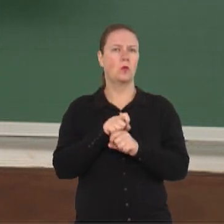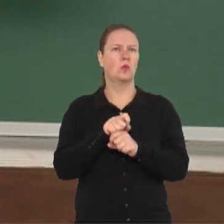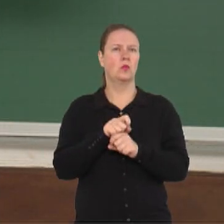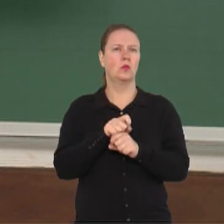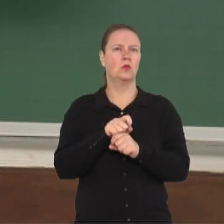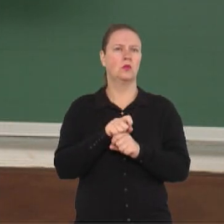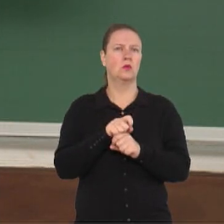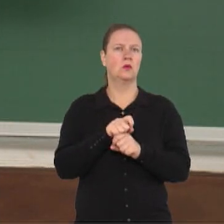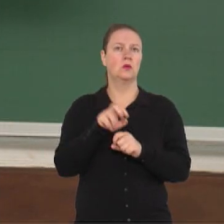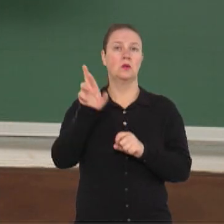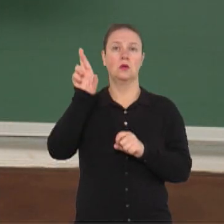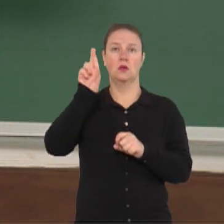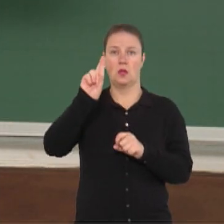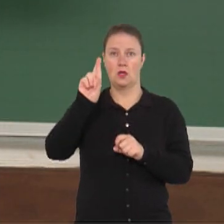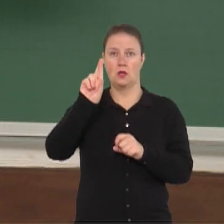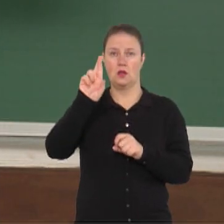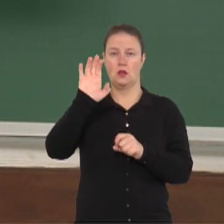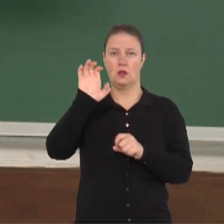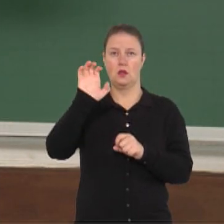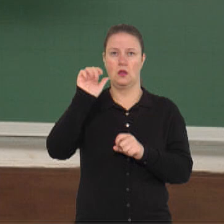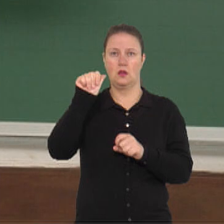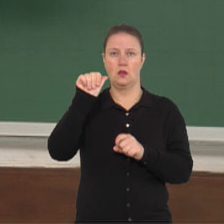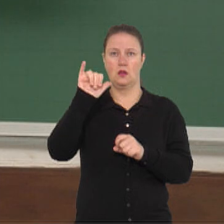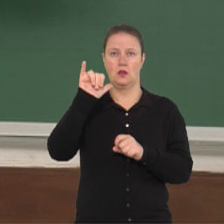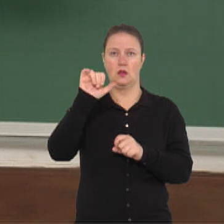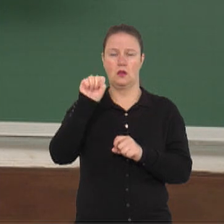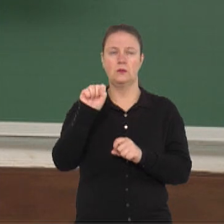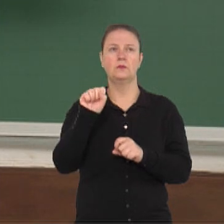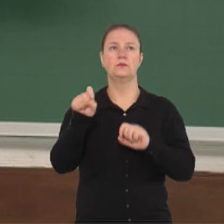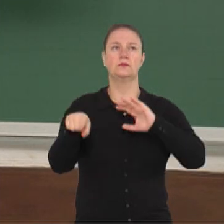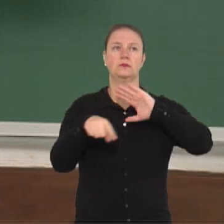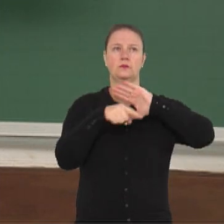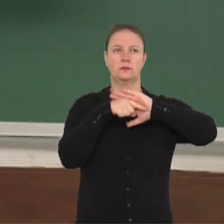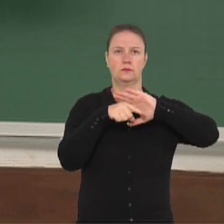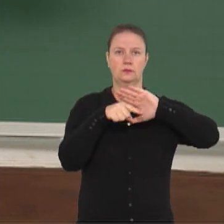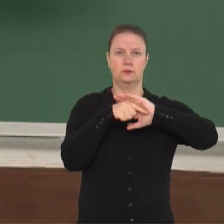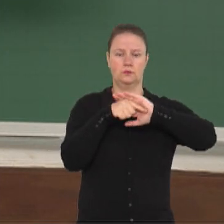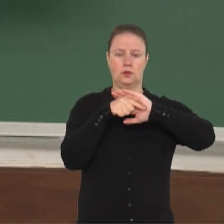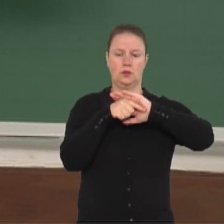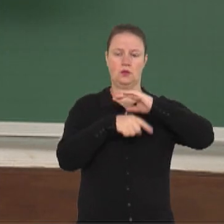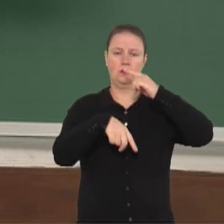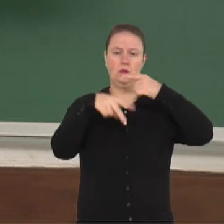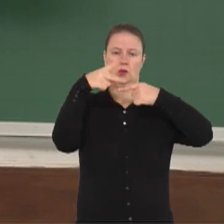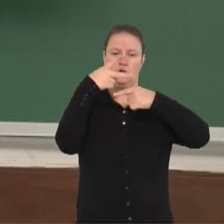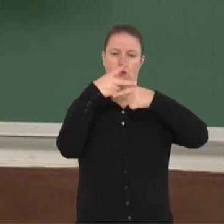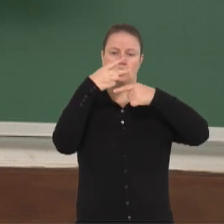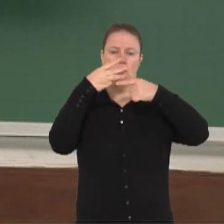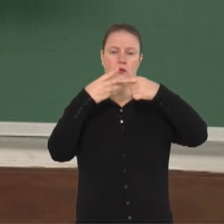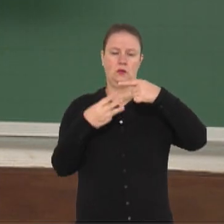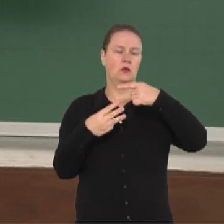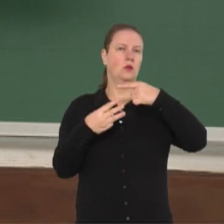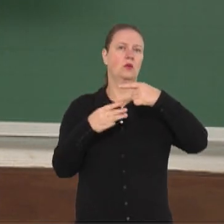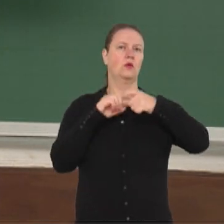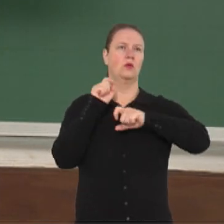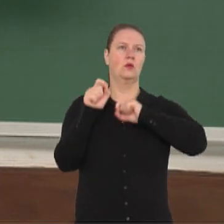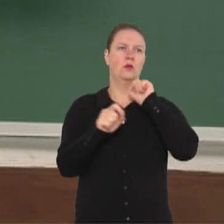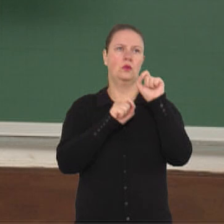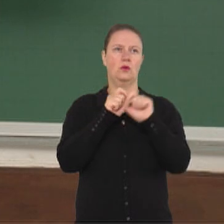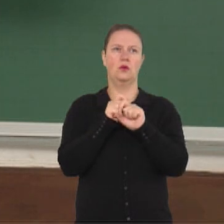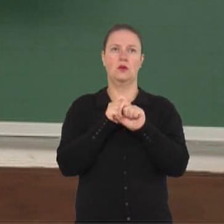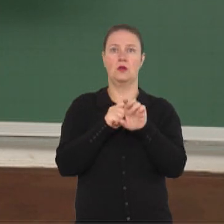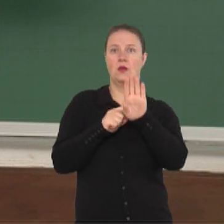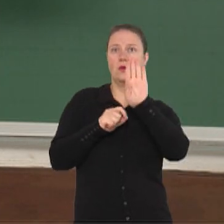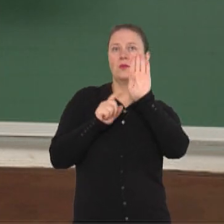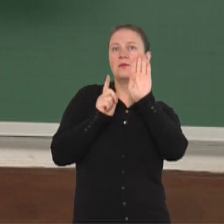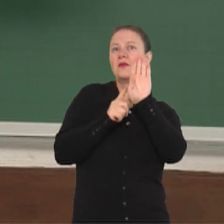números reais. Então, menos 2/3 é coeficiente B.